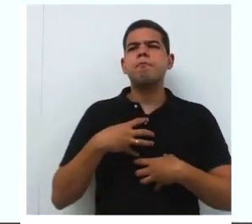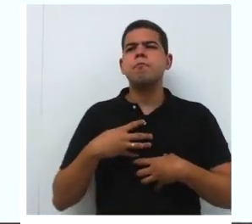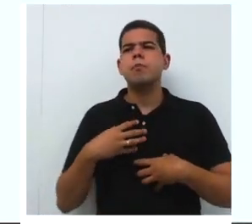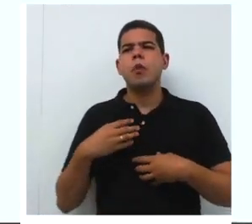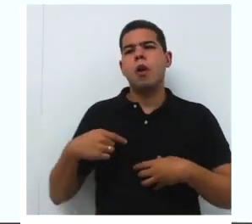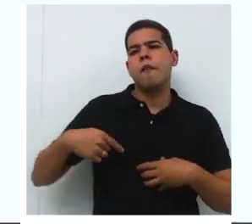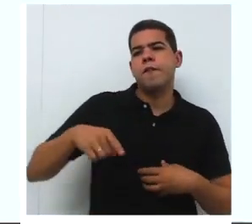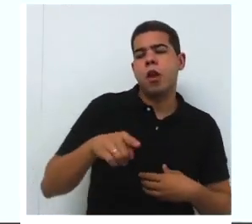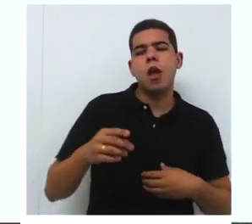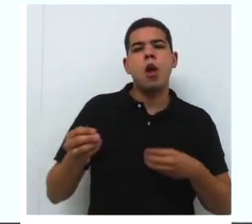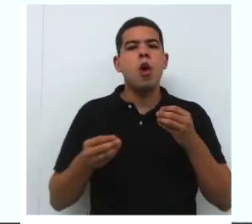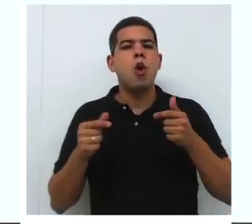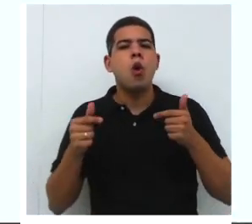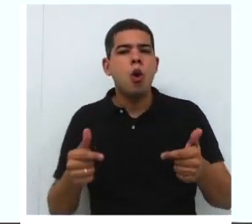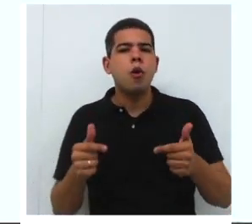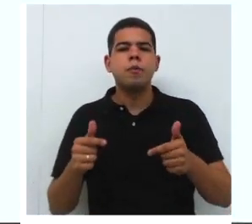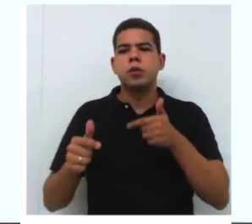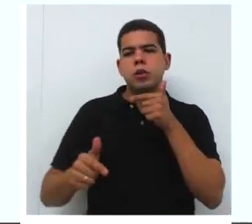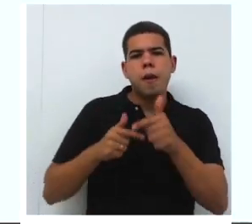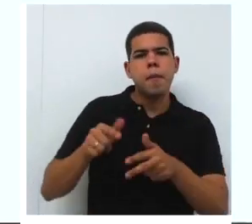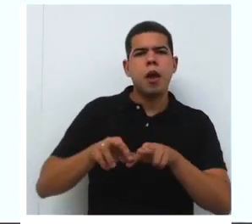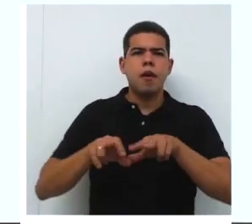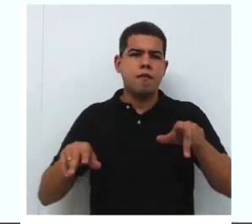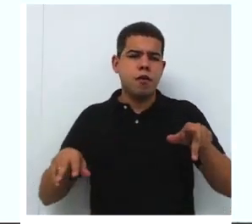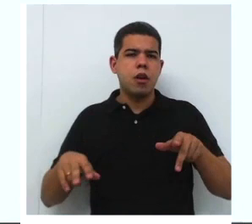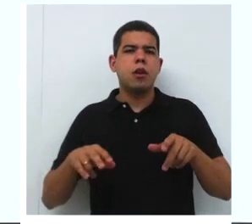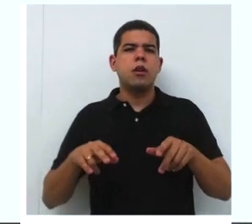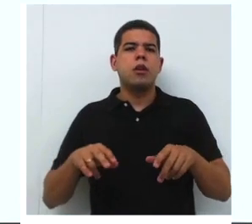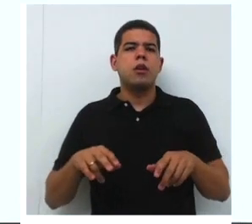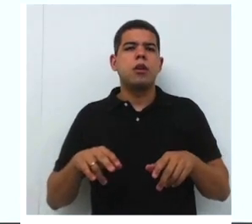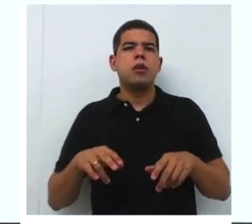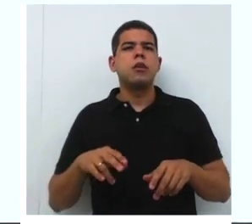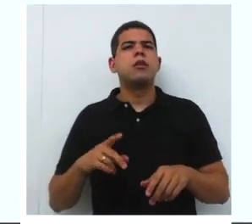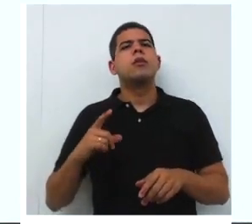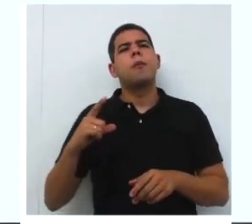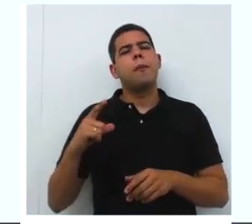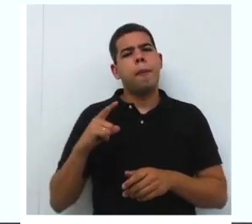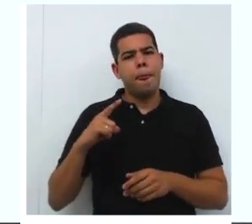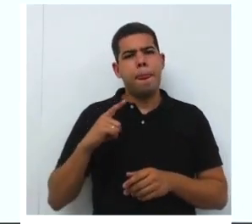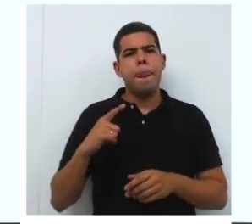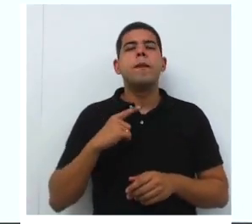agir, a maneira correta, aquelas etapas que você tem que seguir para que tudo